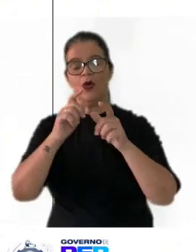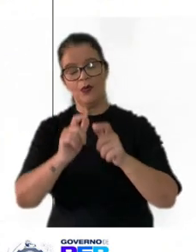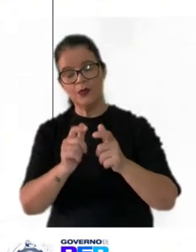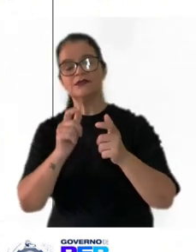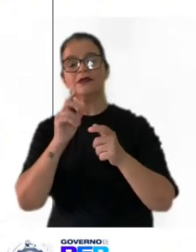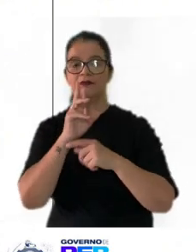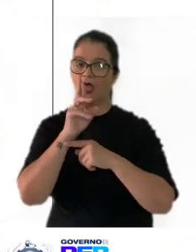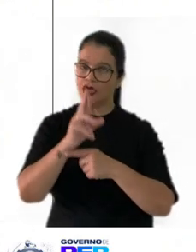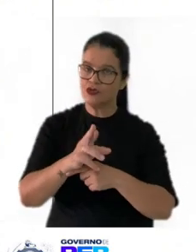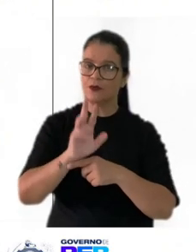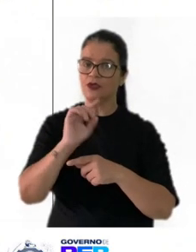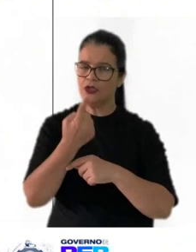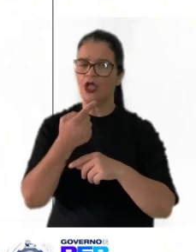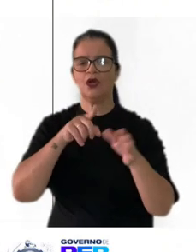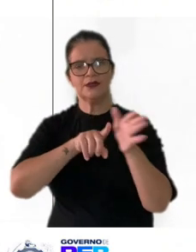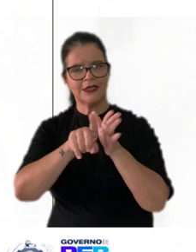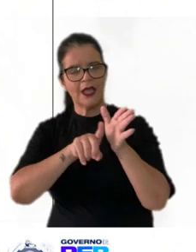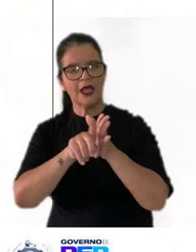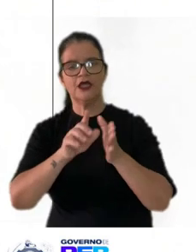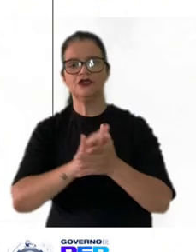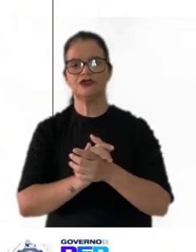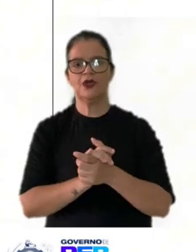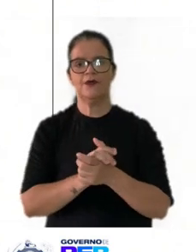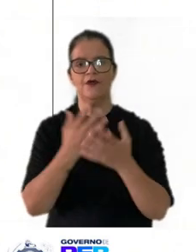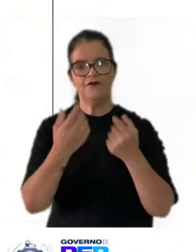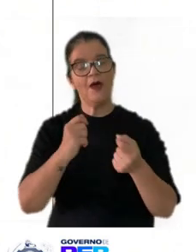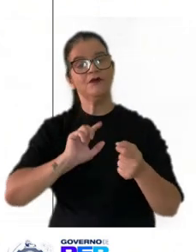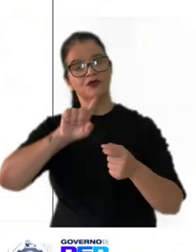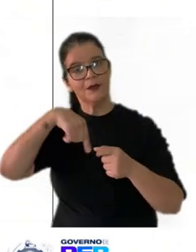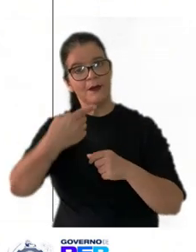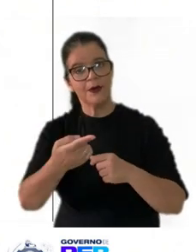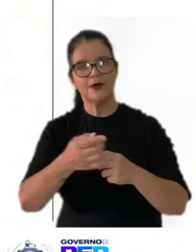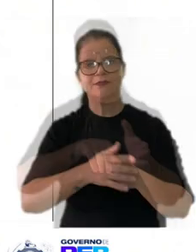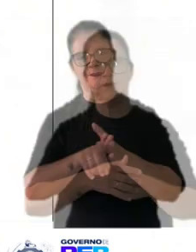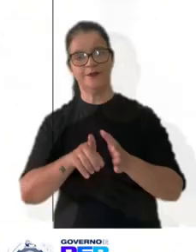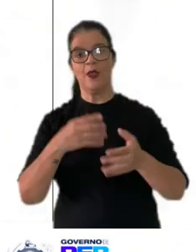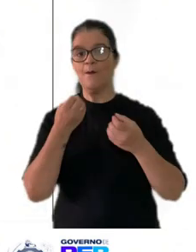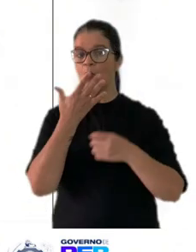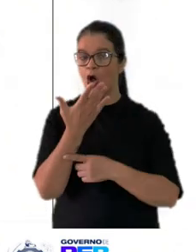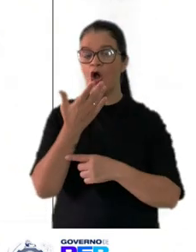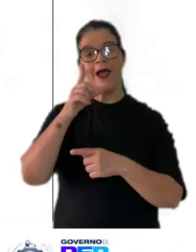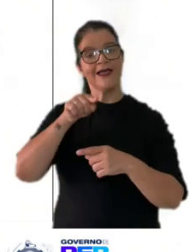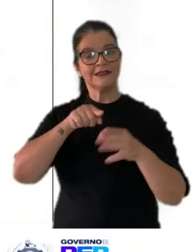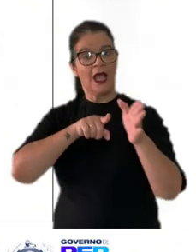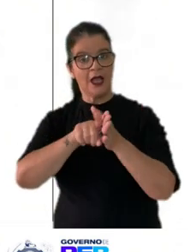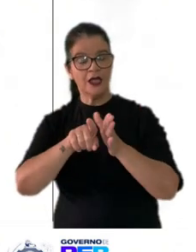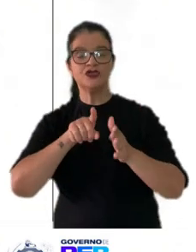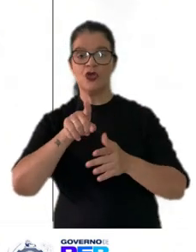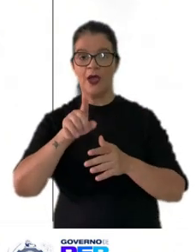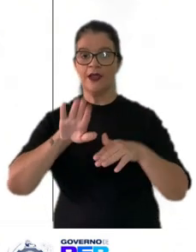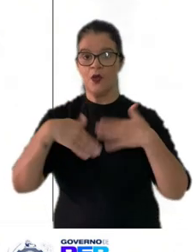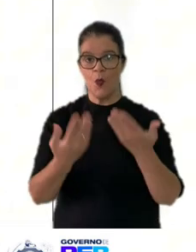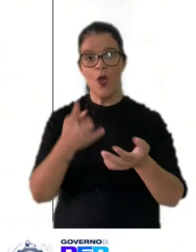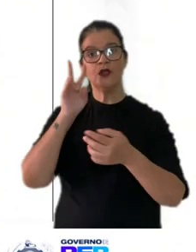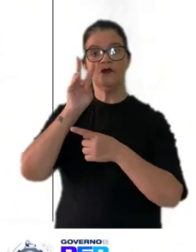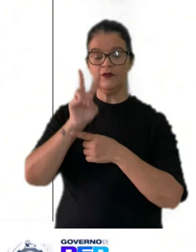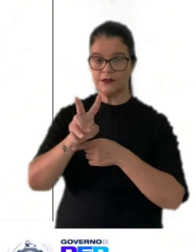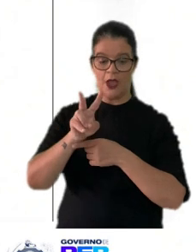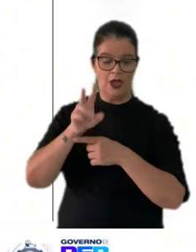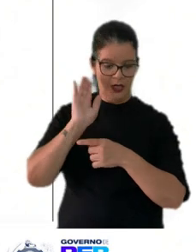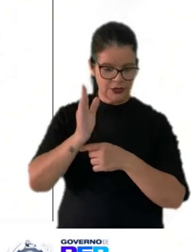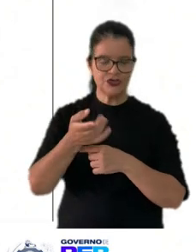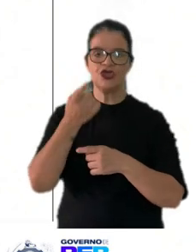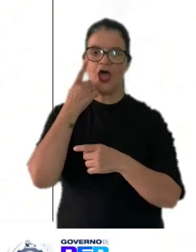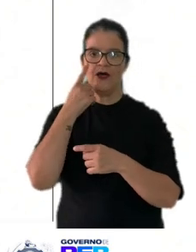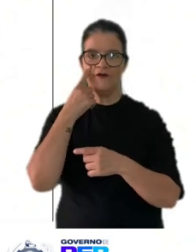a nossa questão vamos pra próxima bom essa questão aqui quando você olha pra ela você já vê